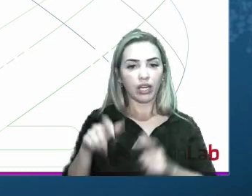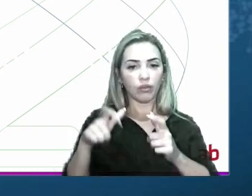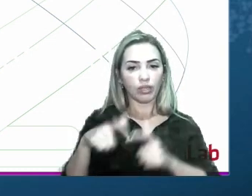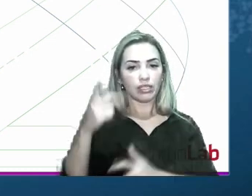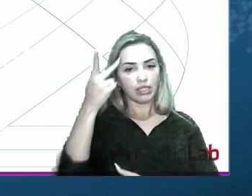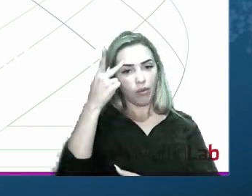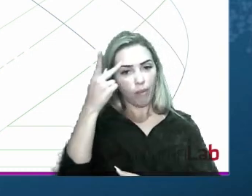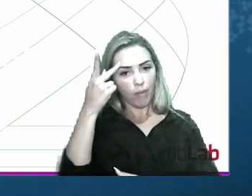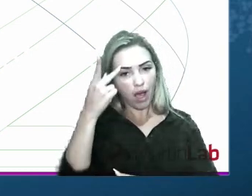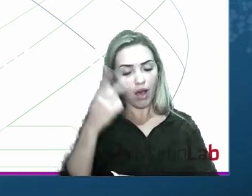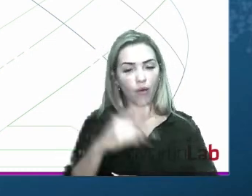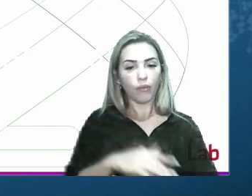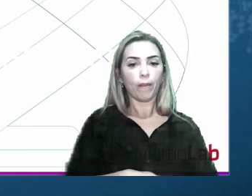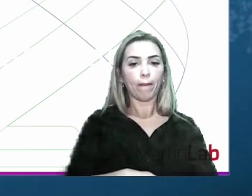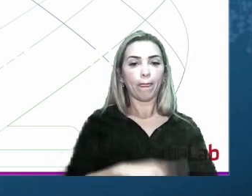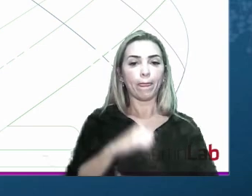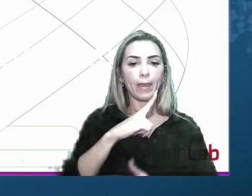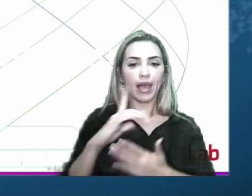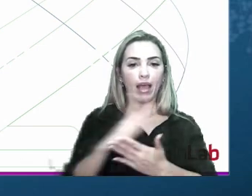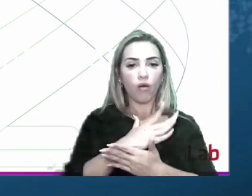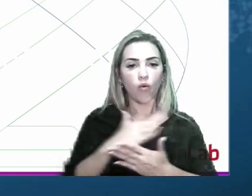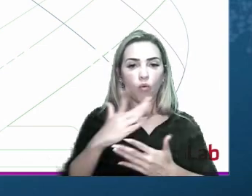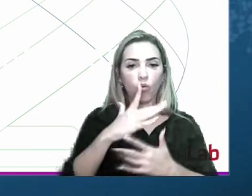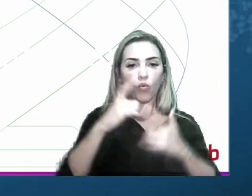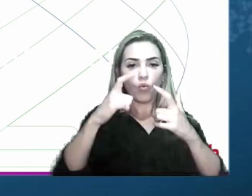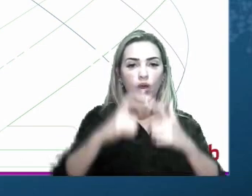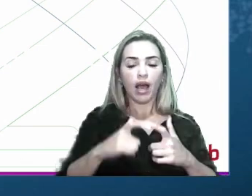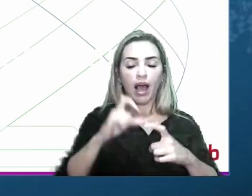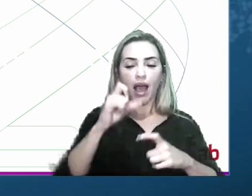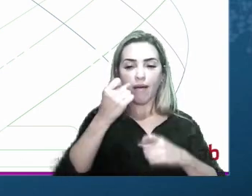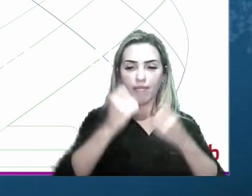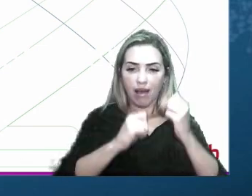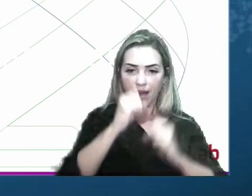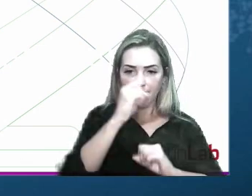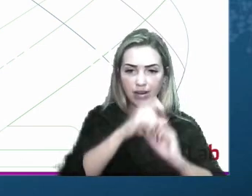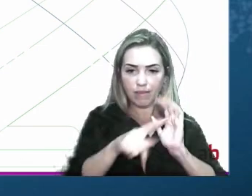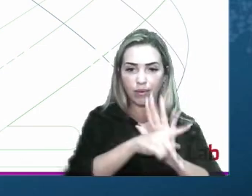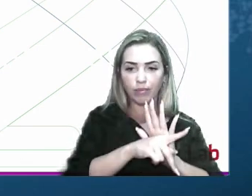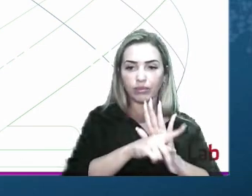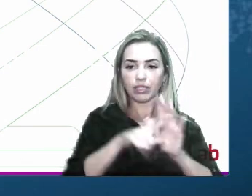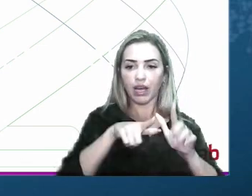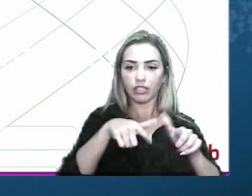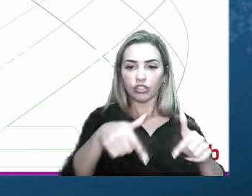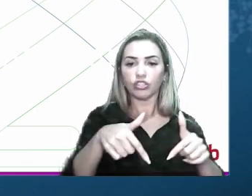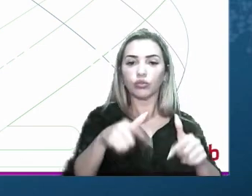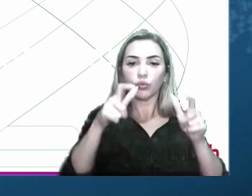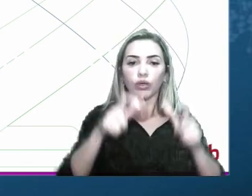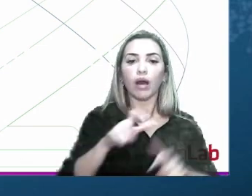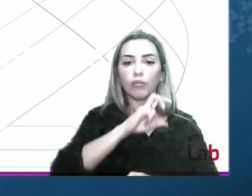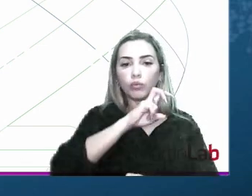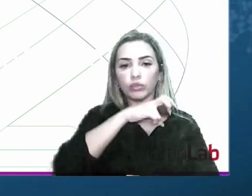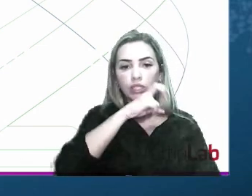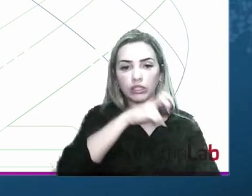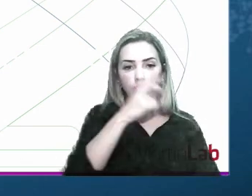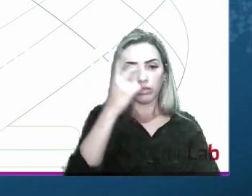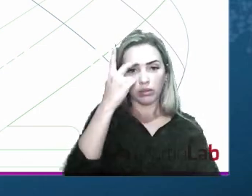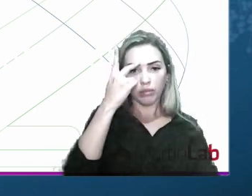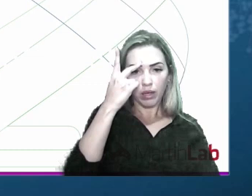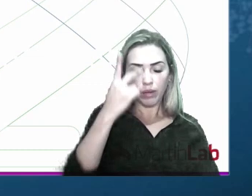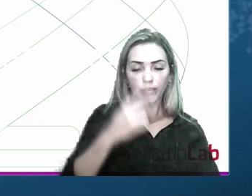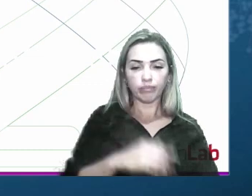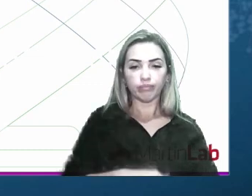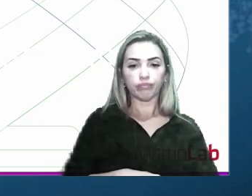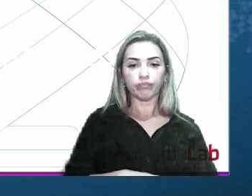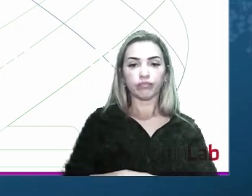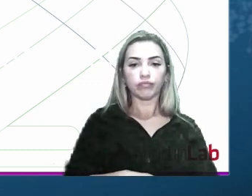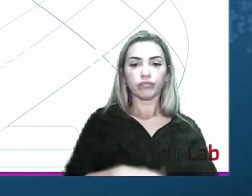temos algumas máquinas que estão fazendo isso no Butantã, em Ribeirão Preto. E